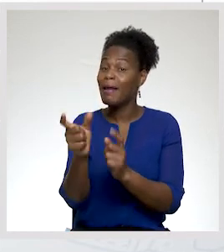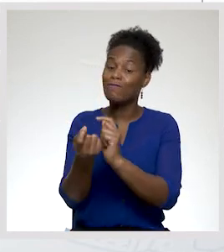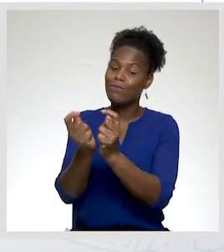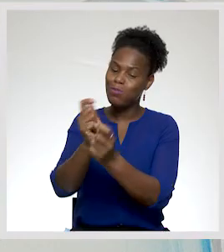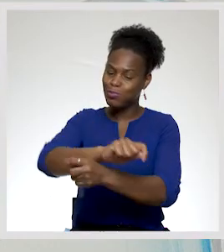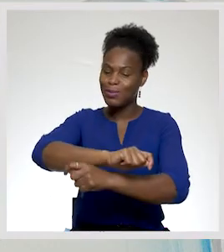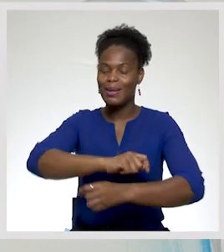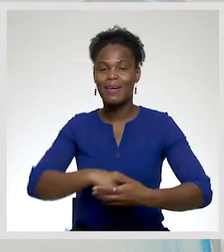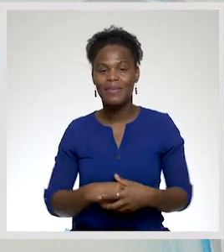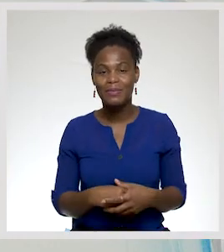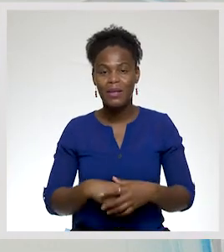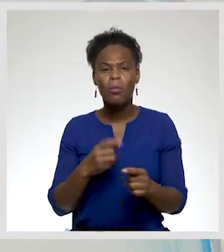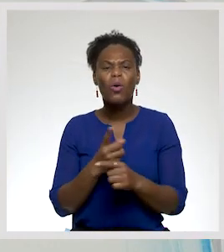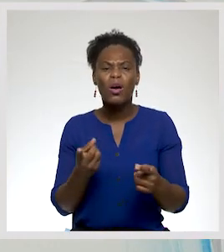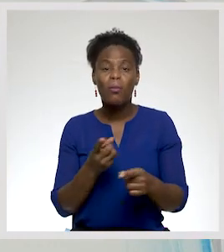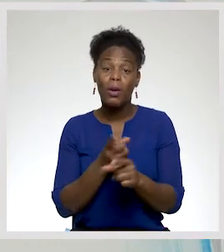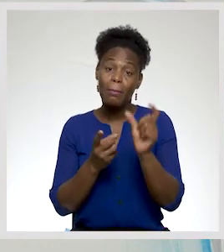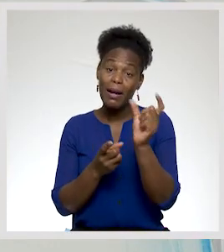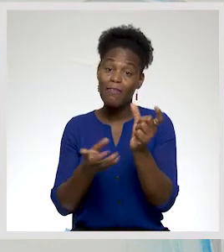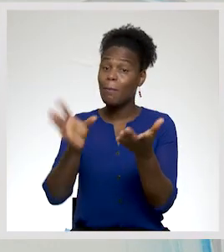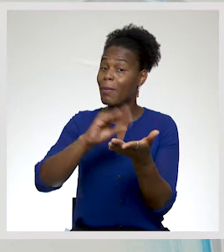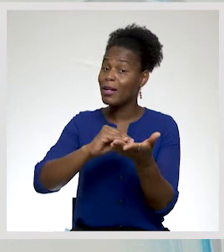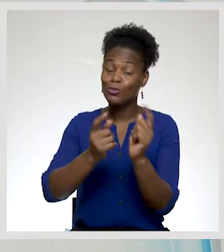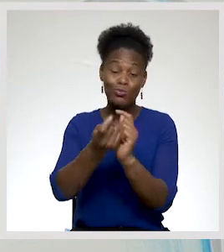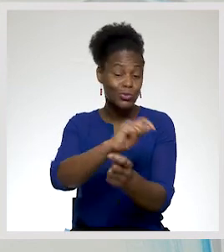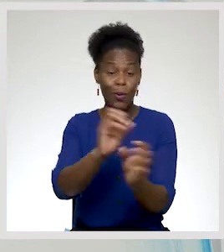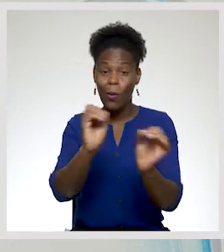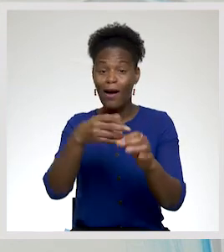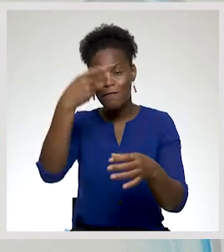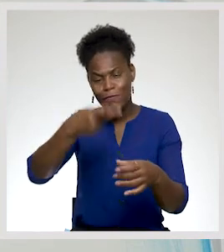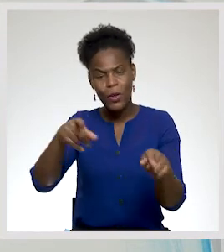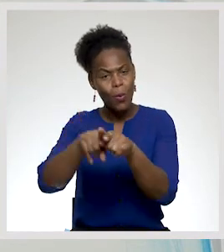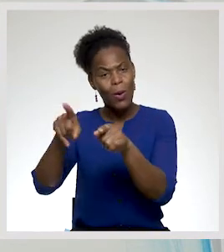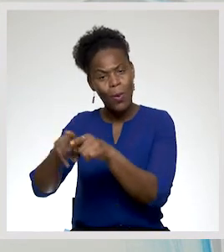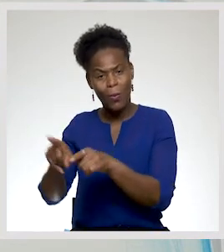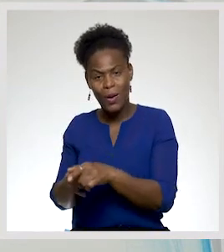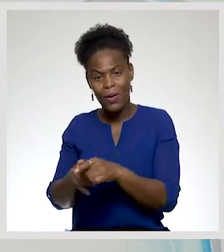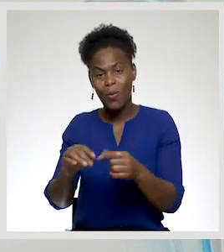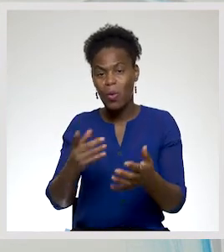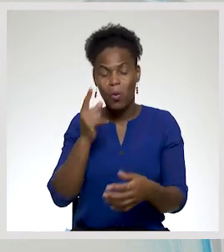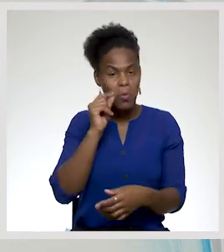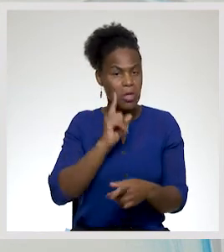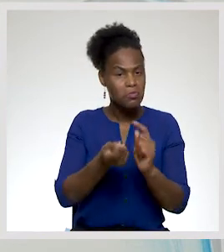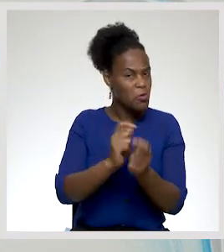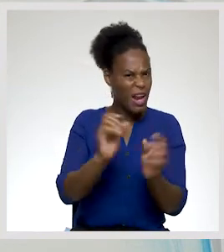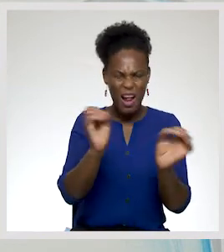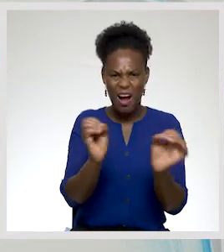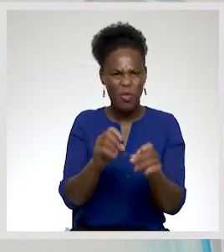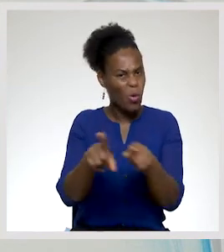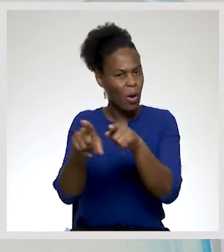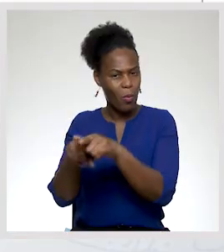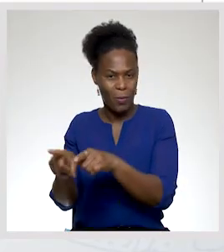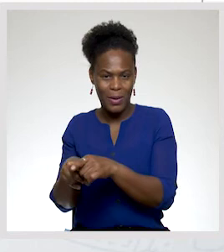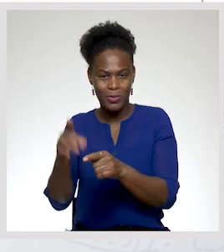invariável, porque palavra mais não se alteram. Não se altera nem quanto ao gênero, nem quanto ao